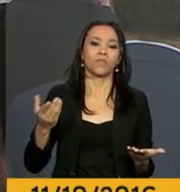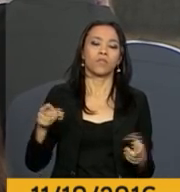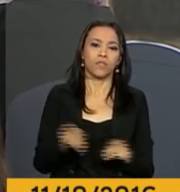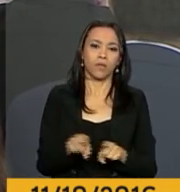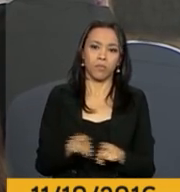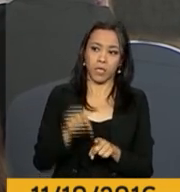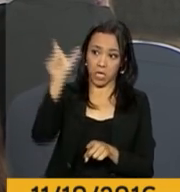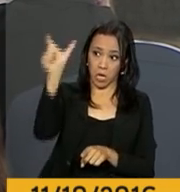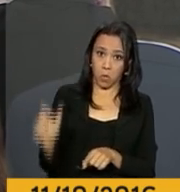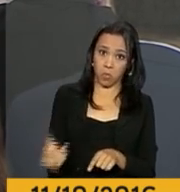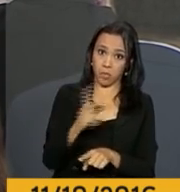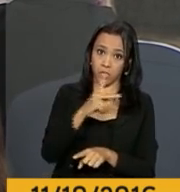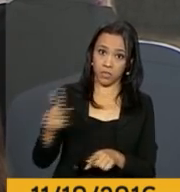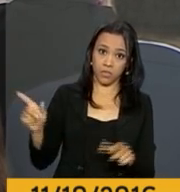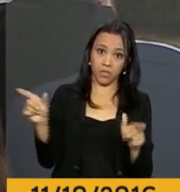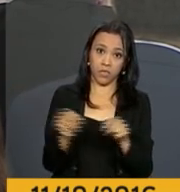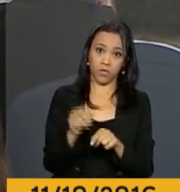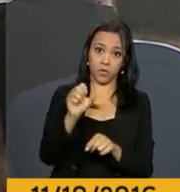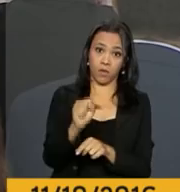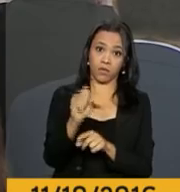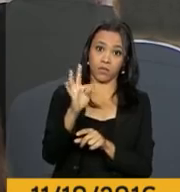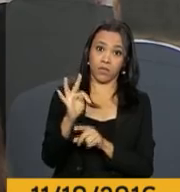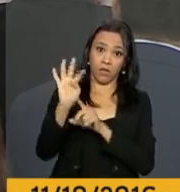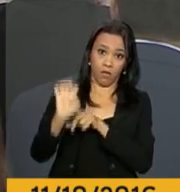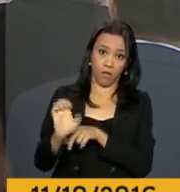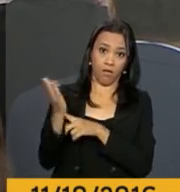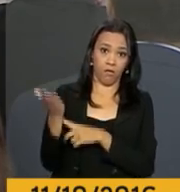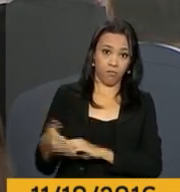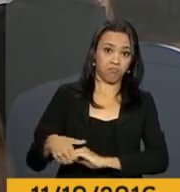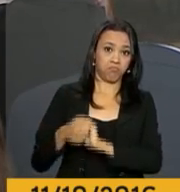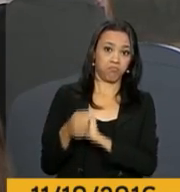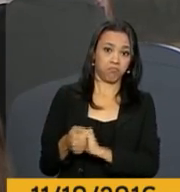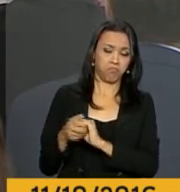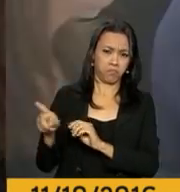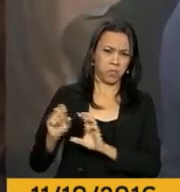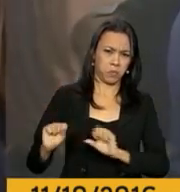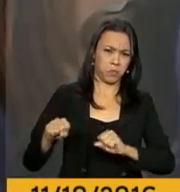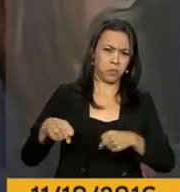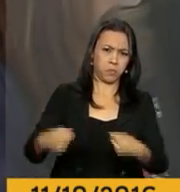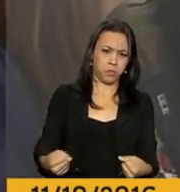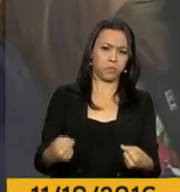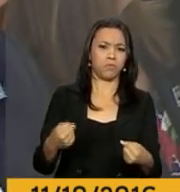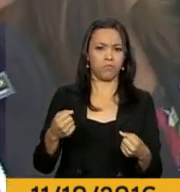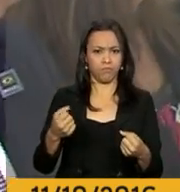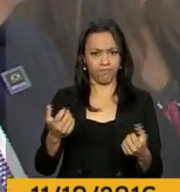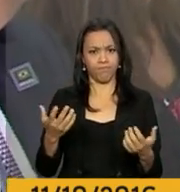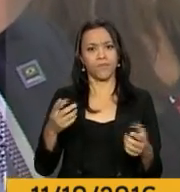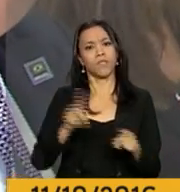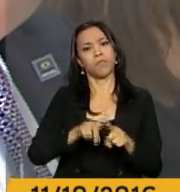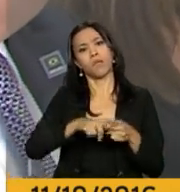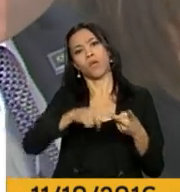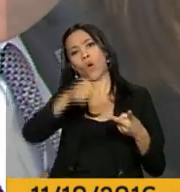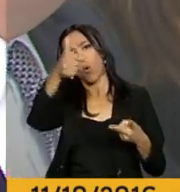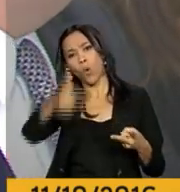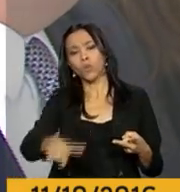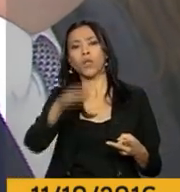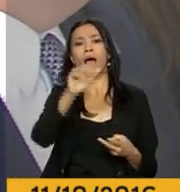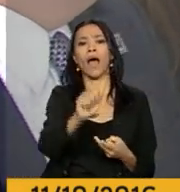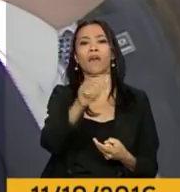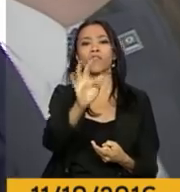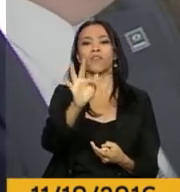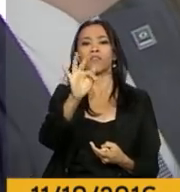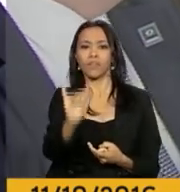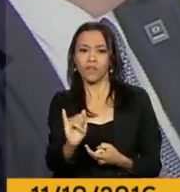Eleitoral que se dedicou a isso O Júlio Lopes que se dedicou intensamente a esta matéria a fif que tem as mesmas